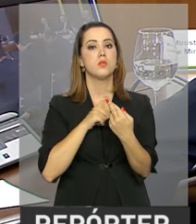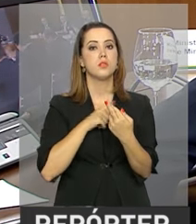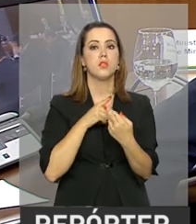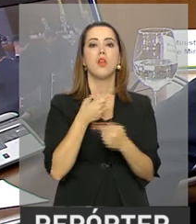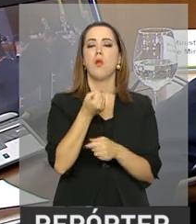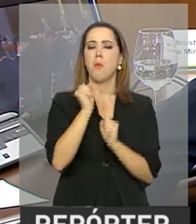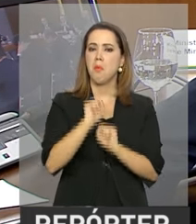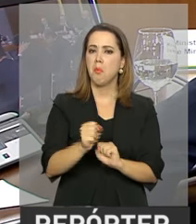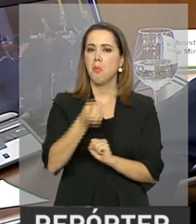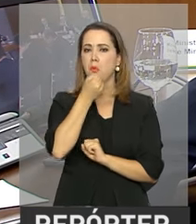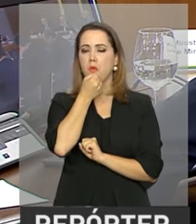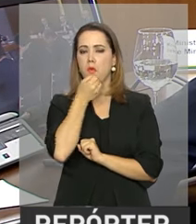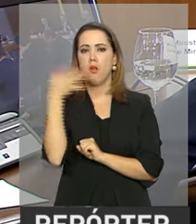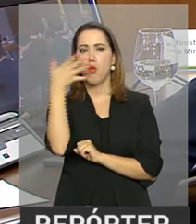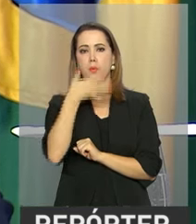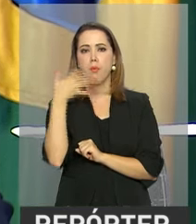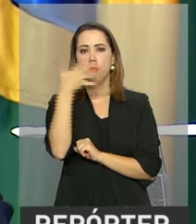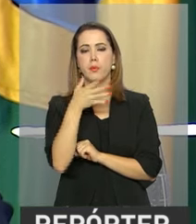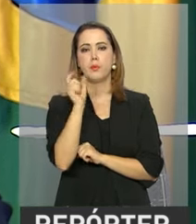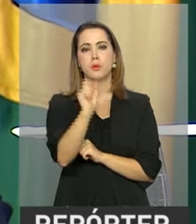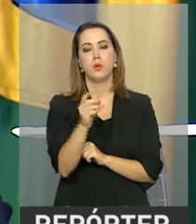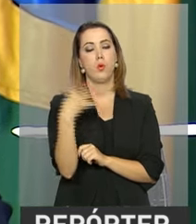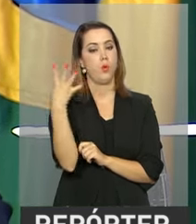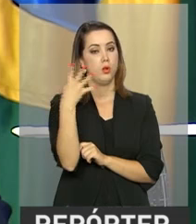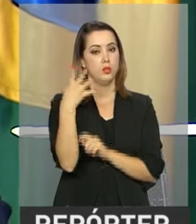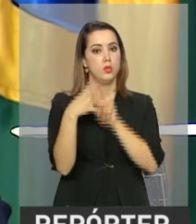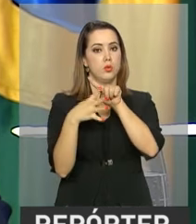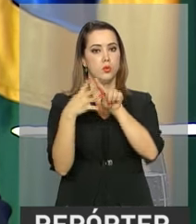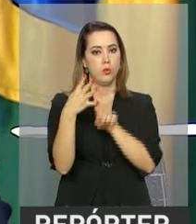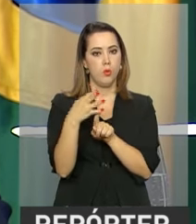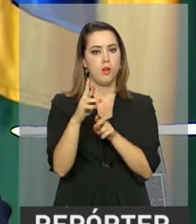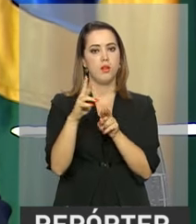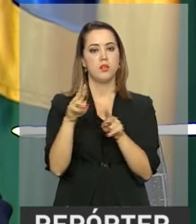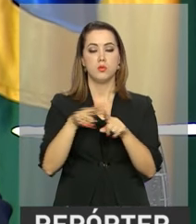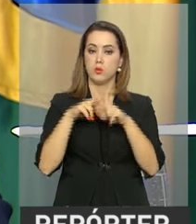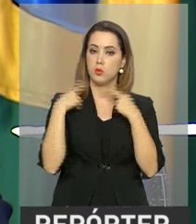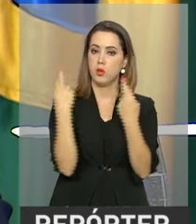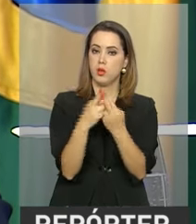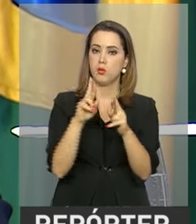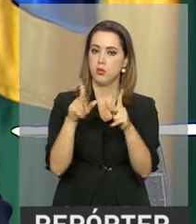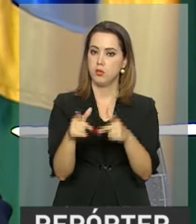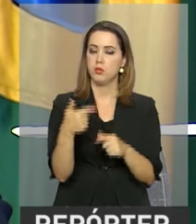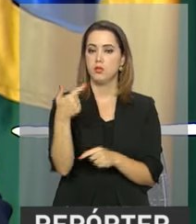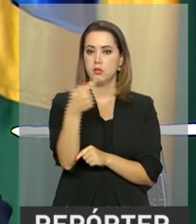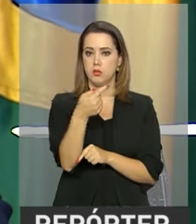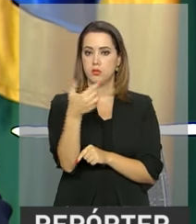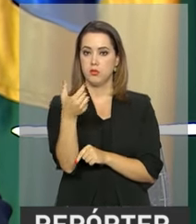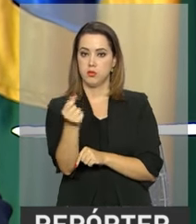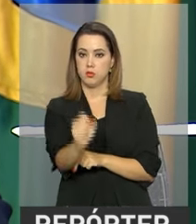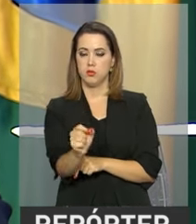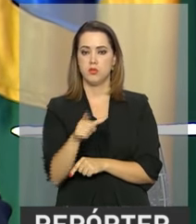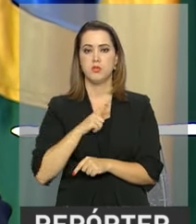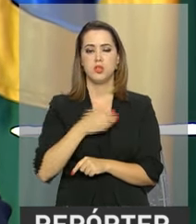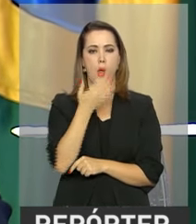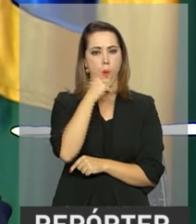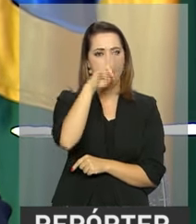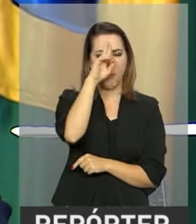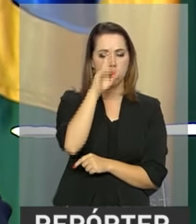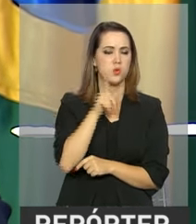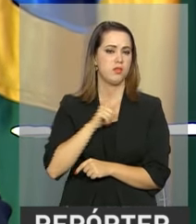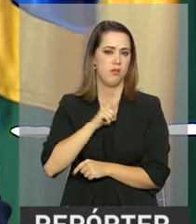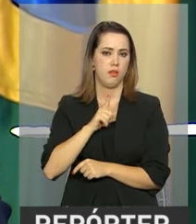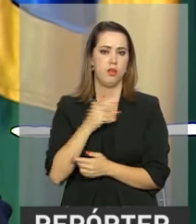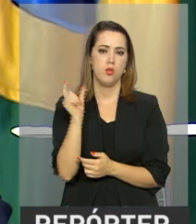discurso, faremos 4 discursos nas 4 reuniões do G20, inclusive no almoço de uns poucos líderes,